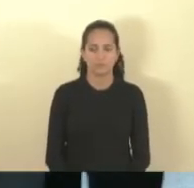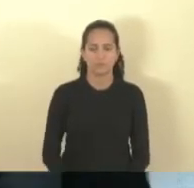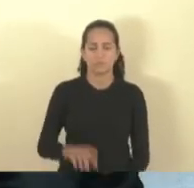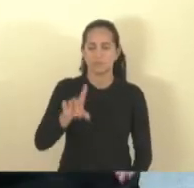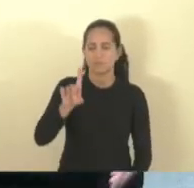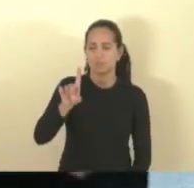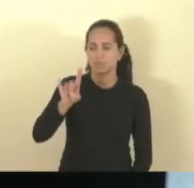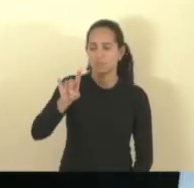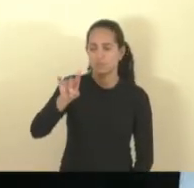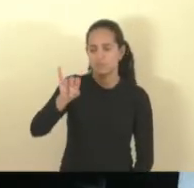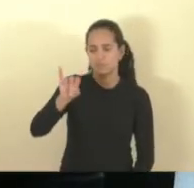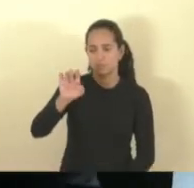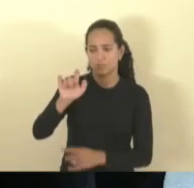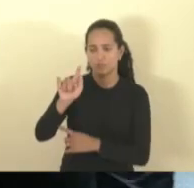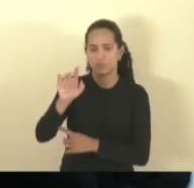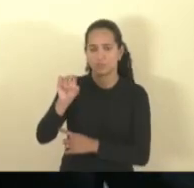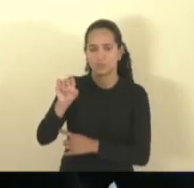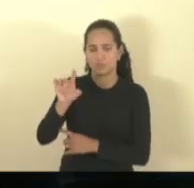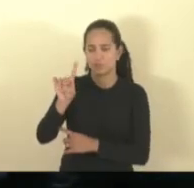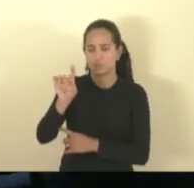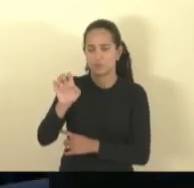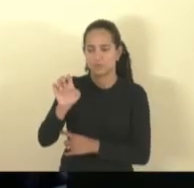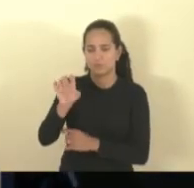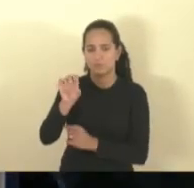Diego de Oliveira Rocha.